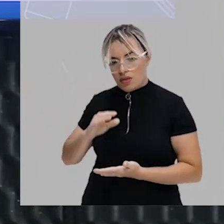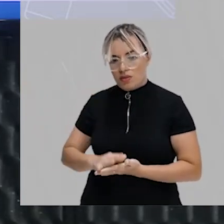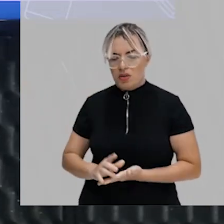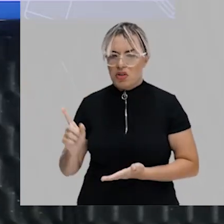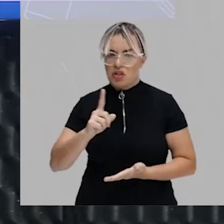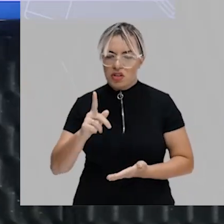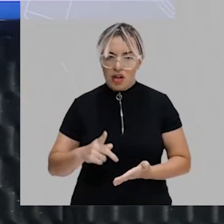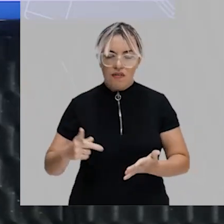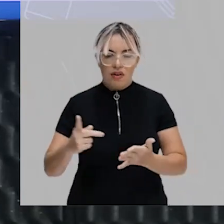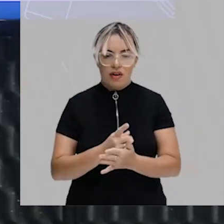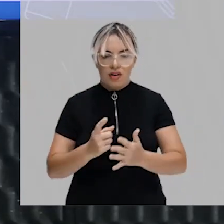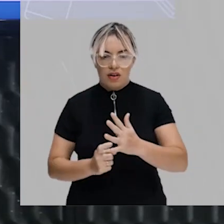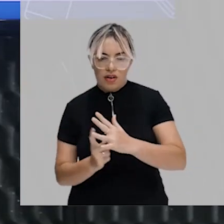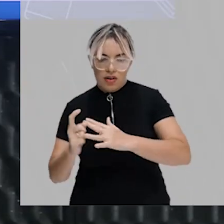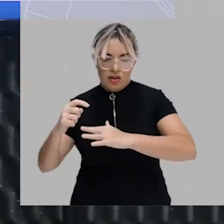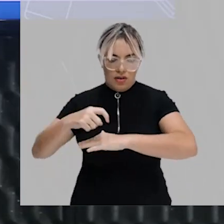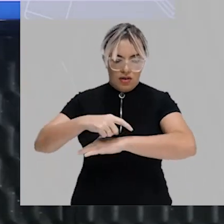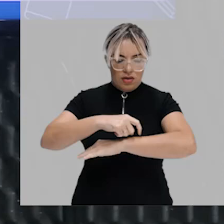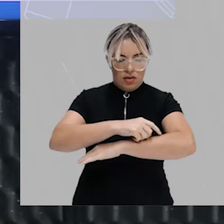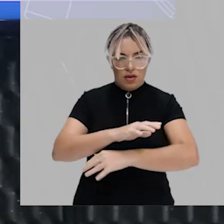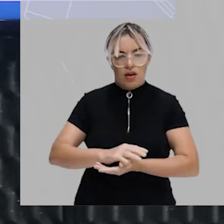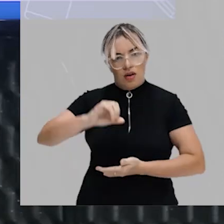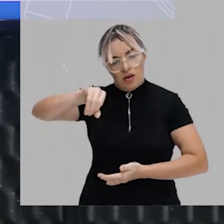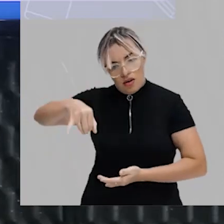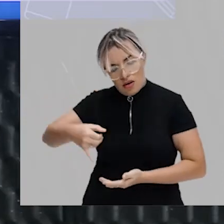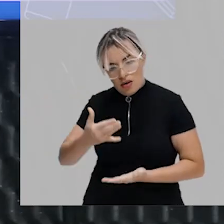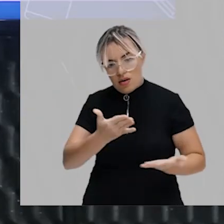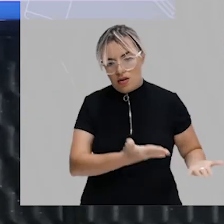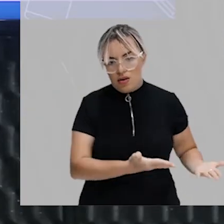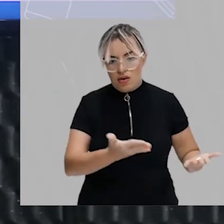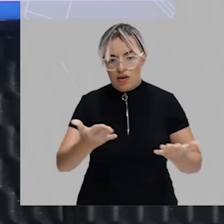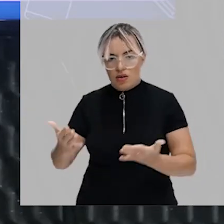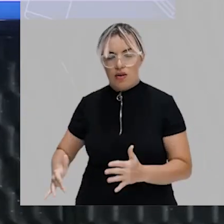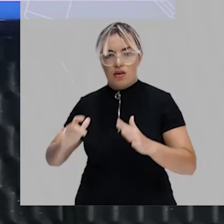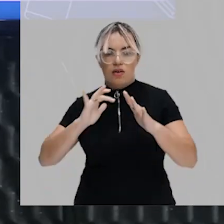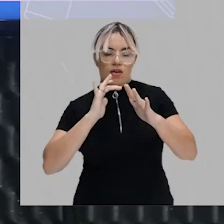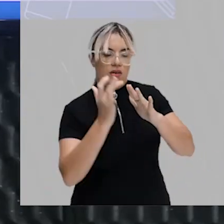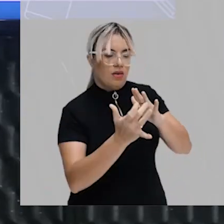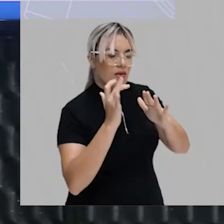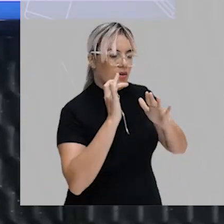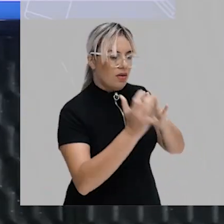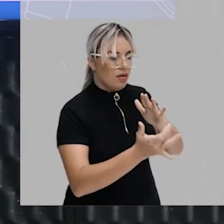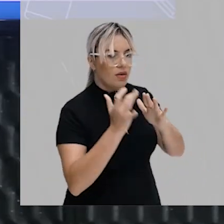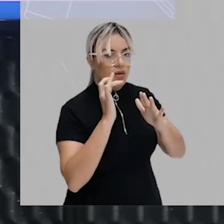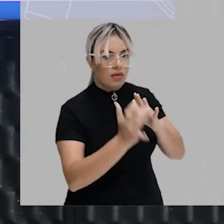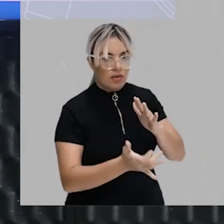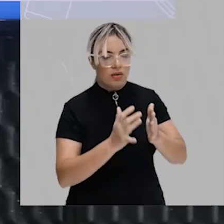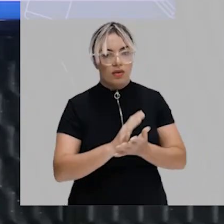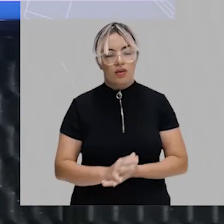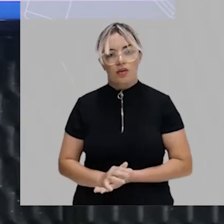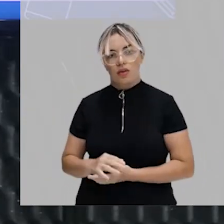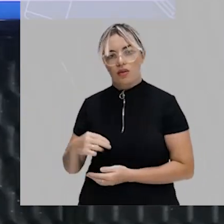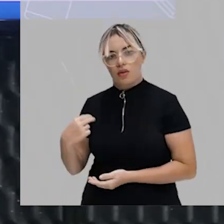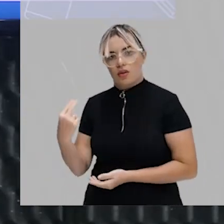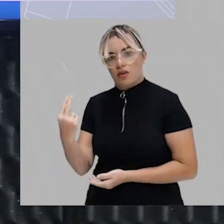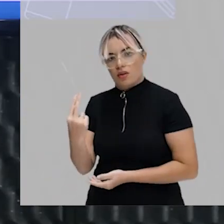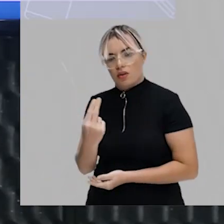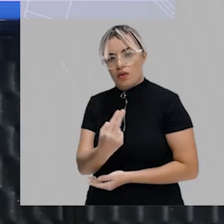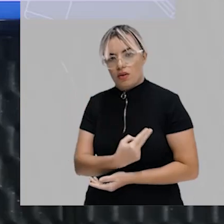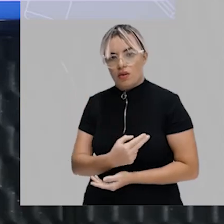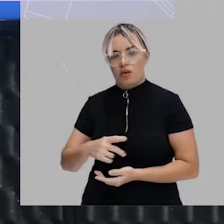oportunidade e fazer você um convite para que você venha curtir as nossas redes sociais. Nós estamos lá no